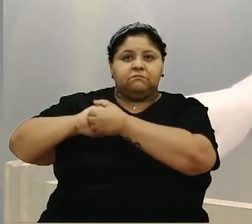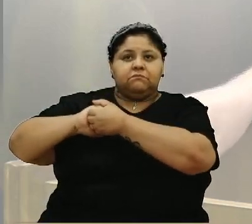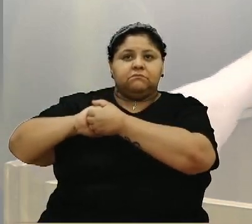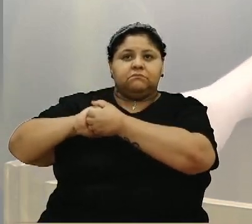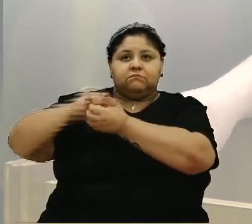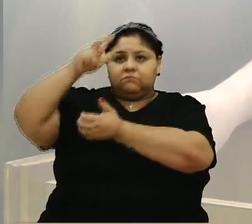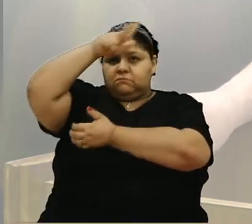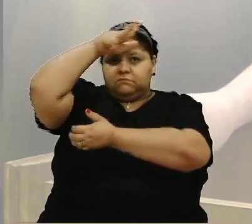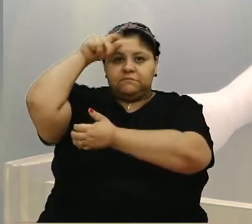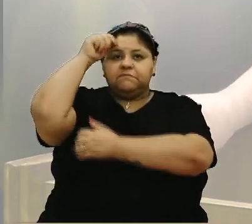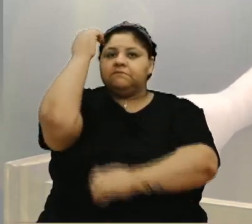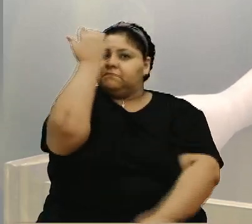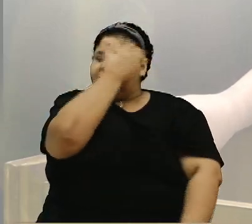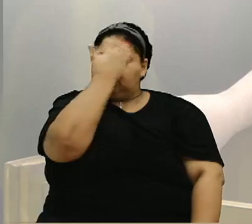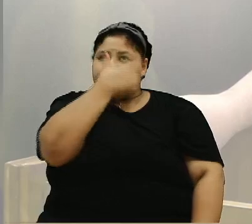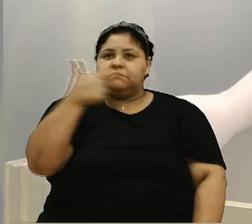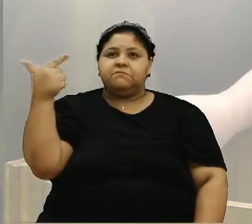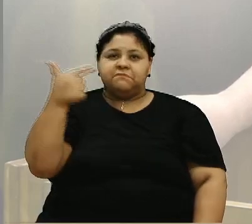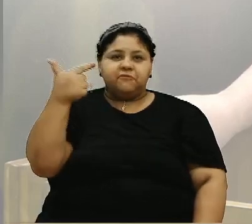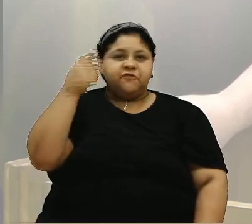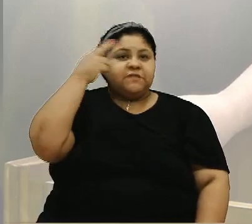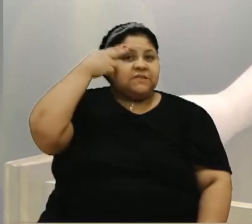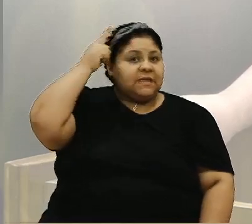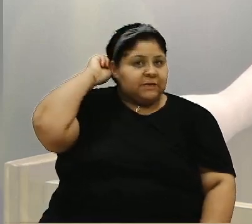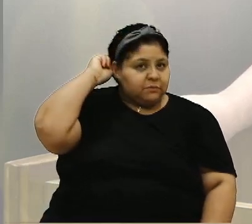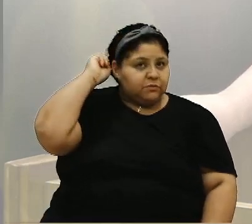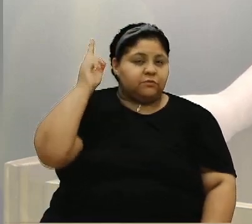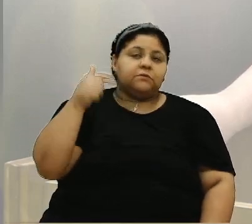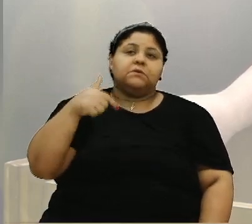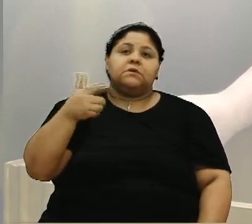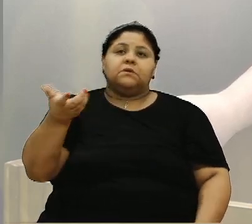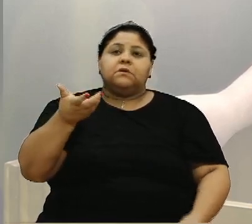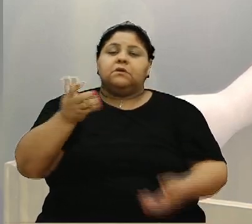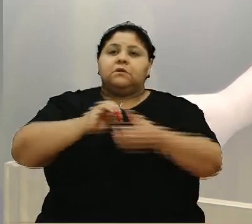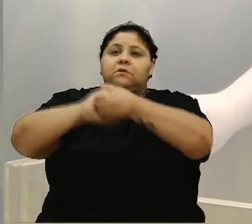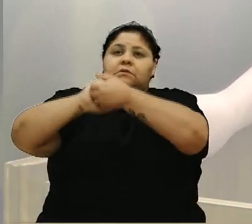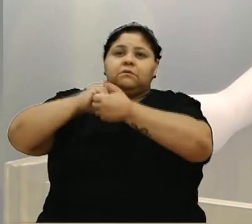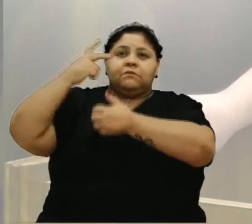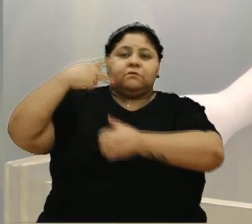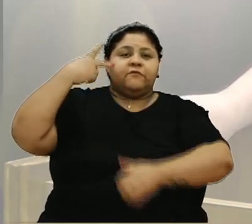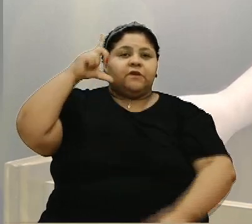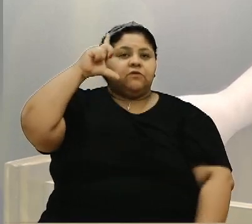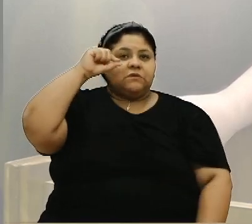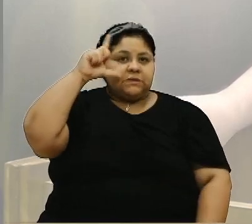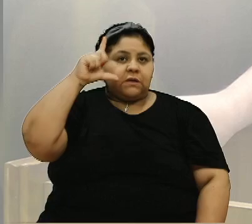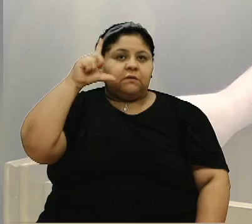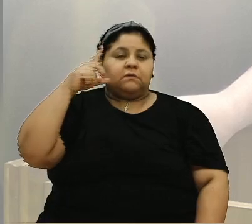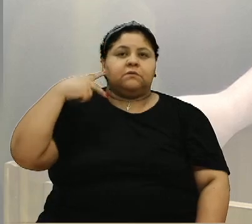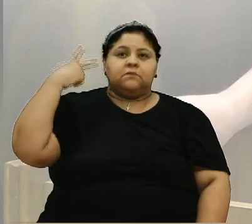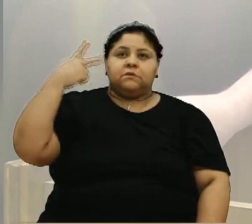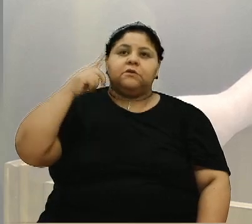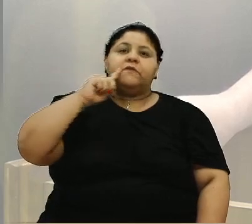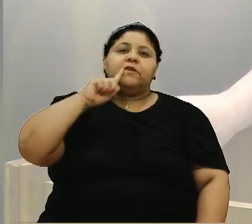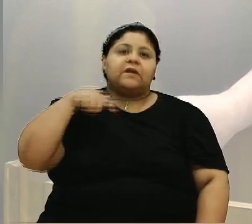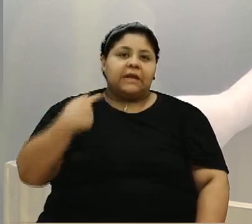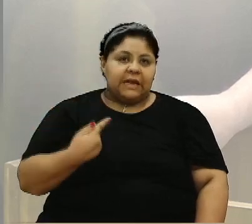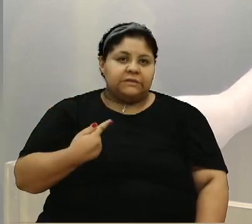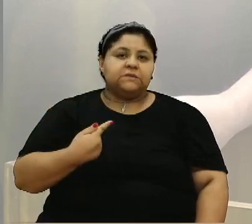o prefeito Odiló, o vice Nespolo, quero cumprimentar o vereador Scalco, a vereadora